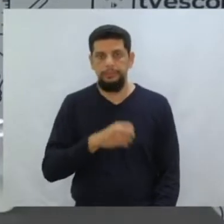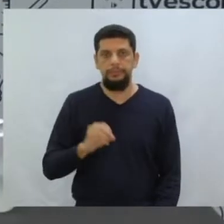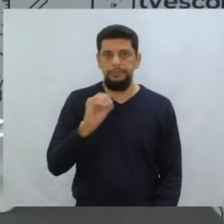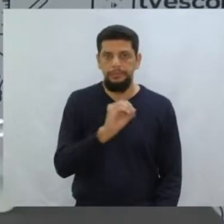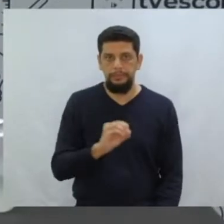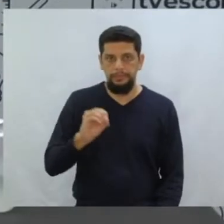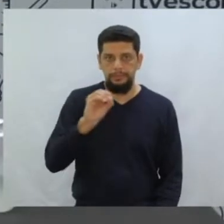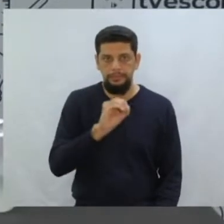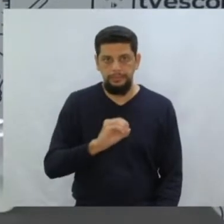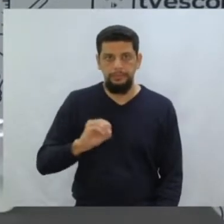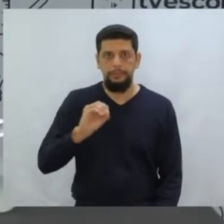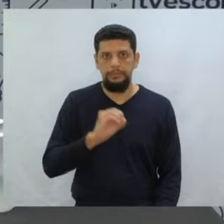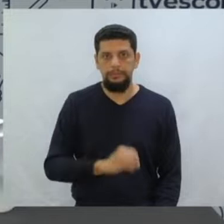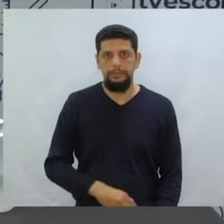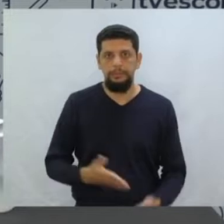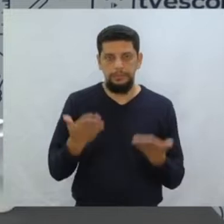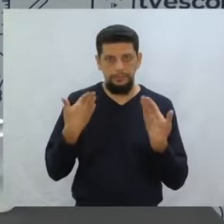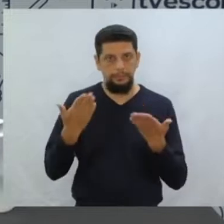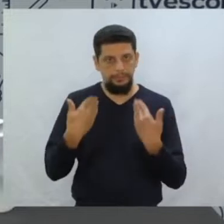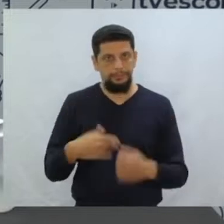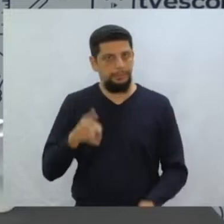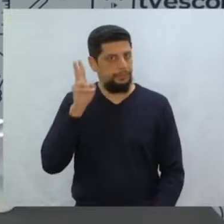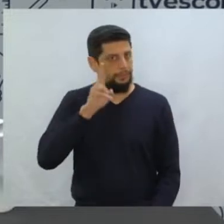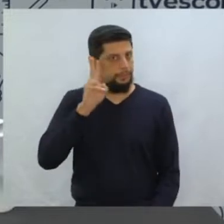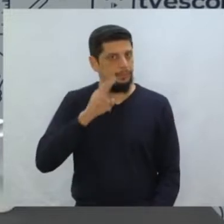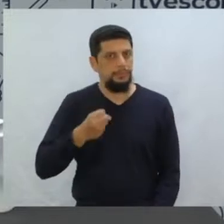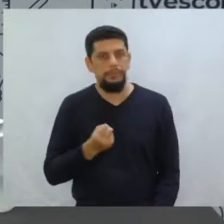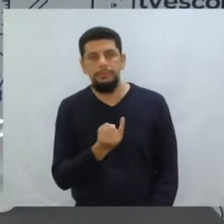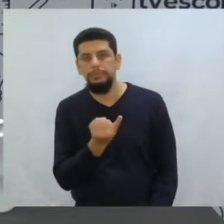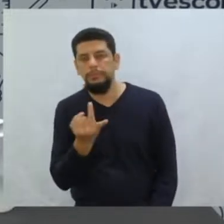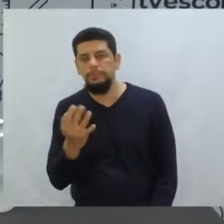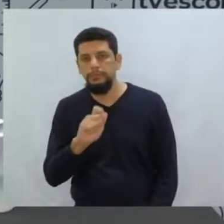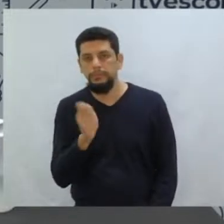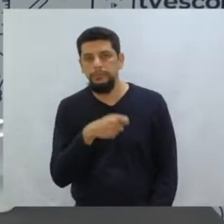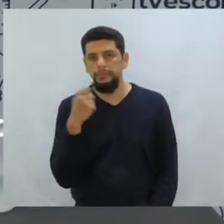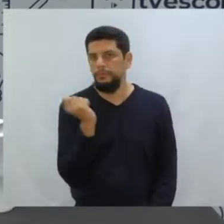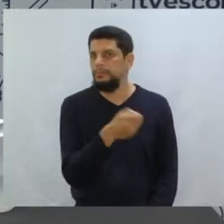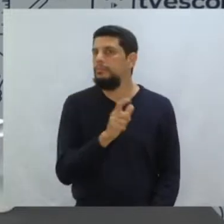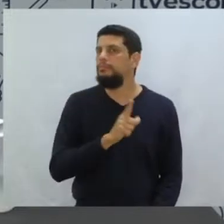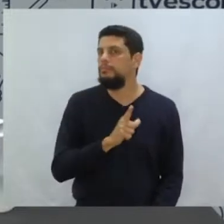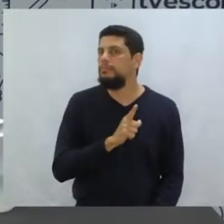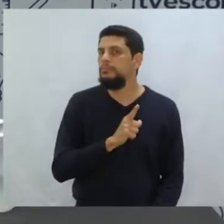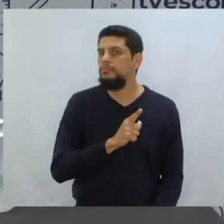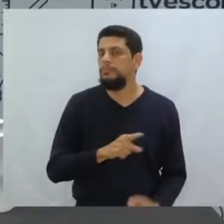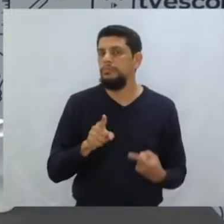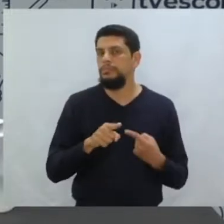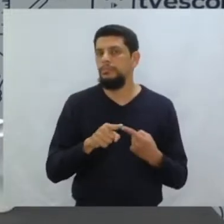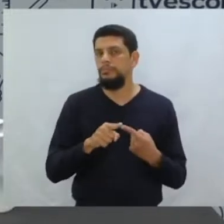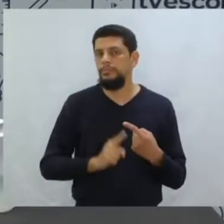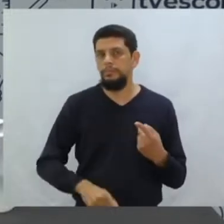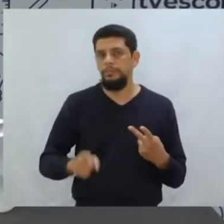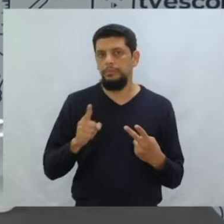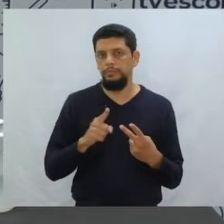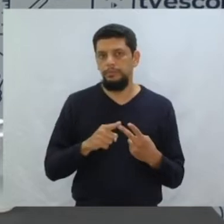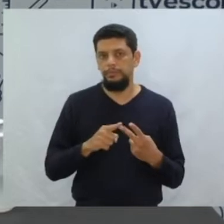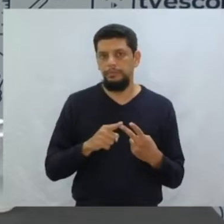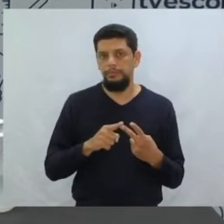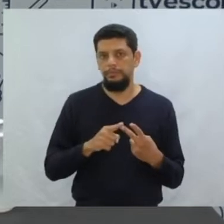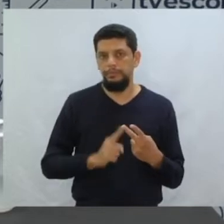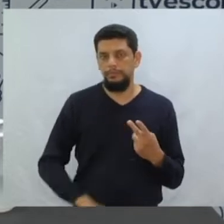primavera, a fada do verão, do outono e do inverno. Vamos lembrar quantas fadas tinham ao todo? Olha só,